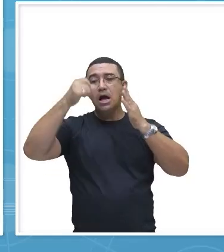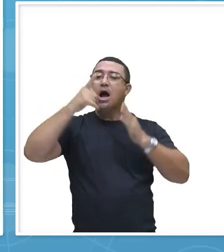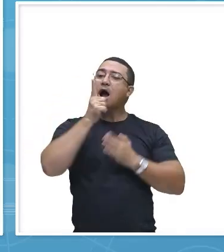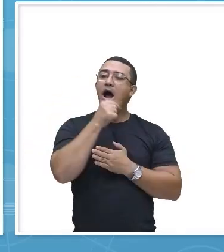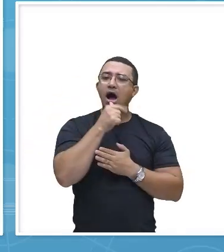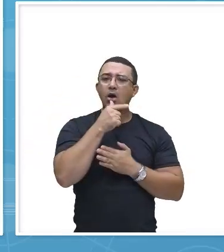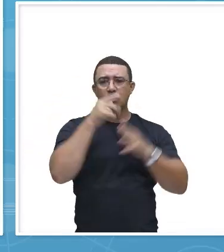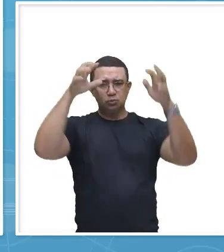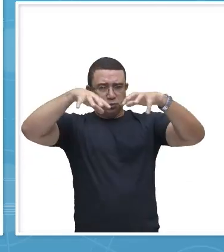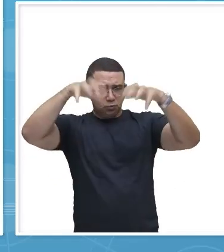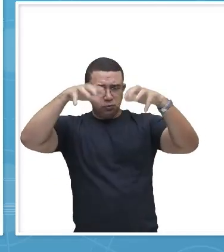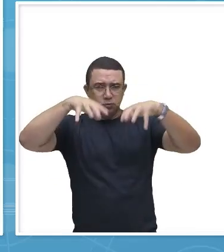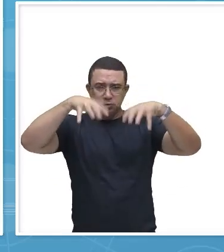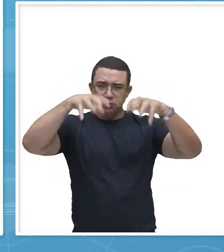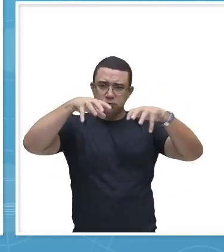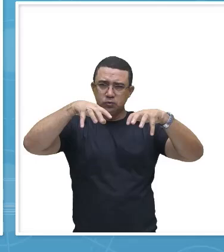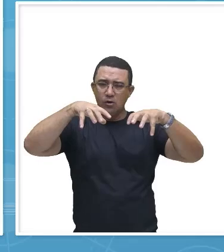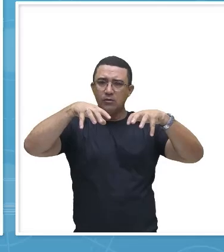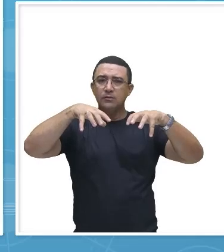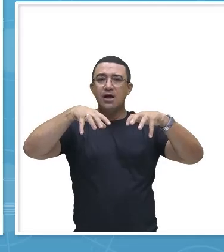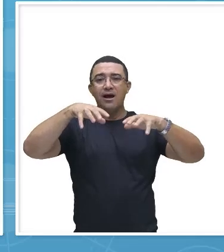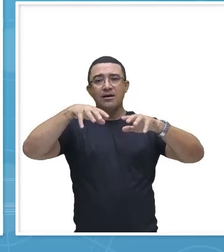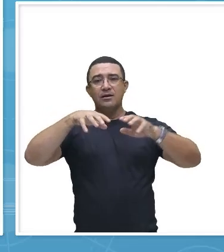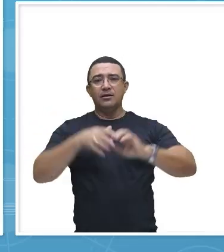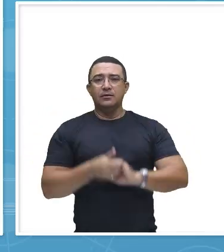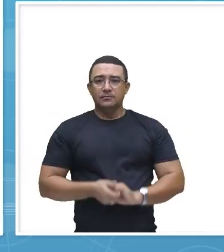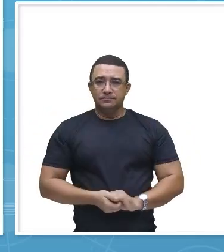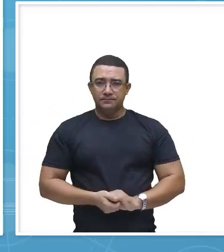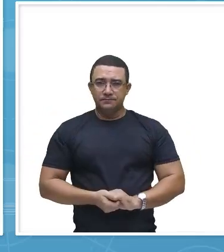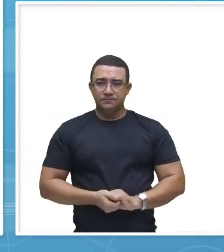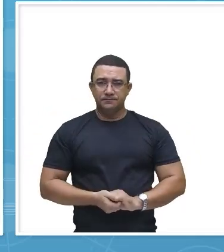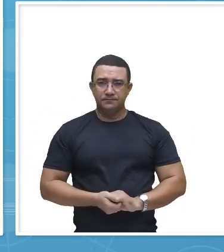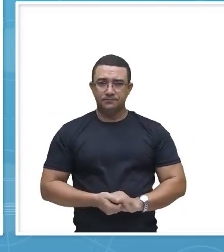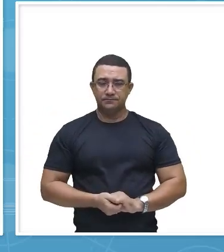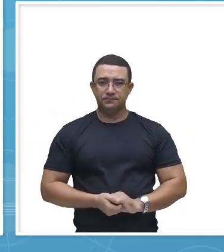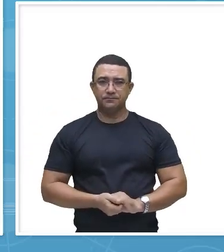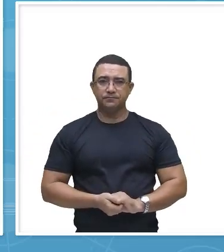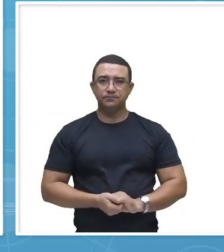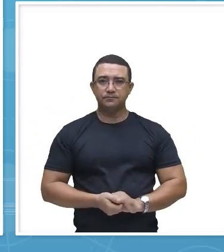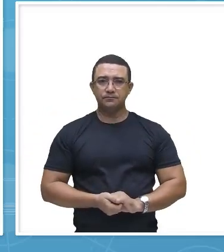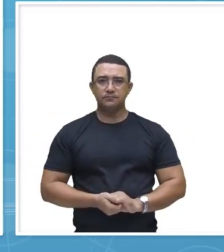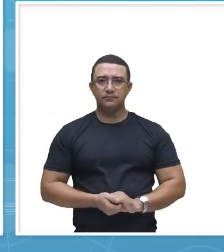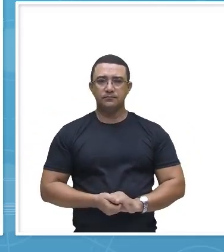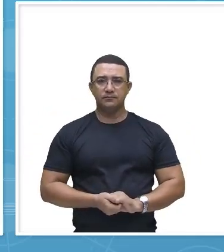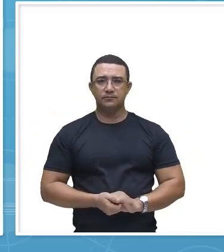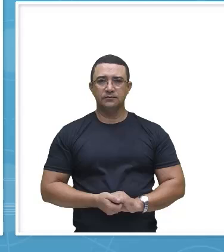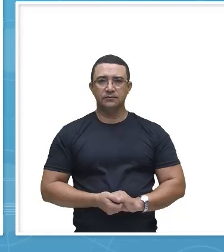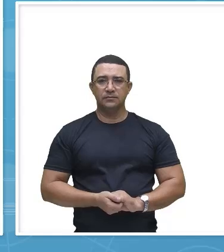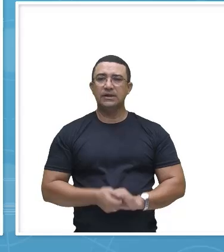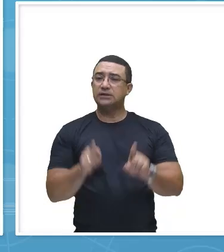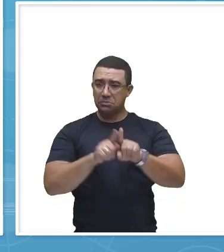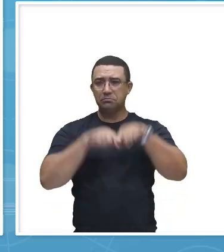pegam a água da chuva, né? E levam a água da chuva para um lugar mais equilibrado, né? Nós podemos fazer